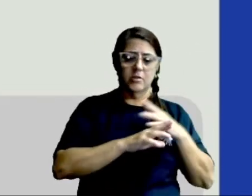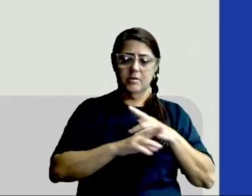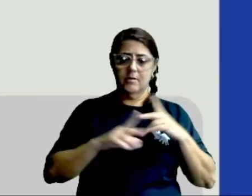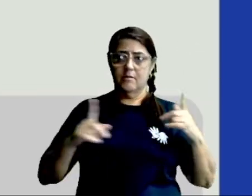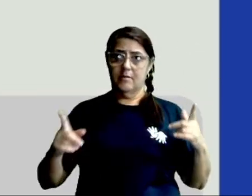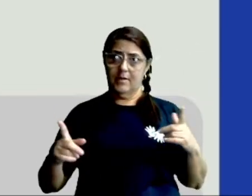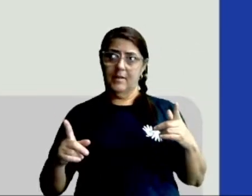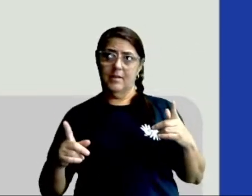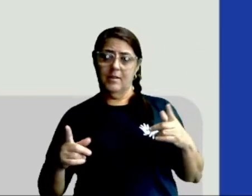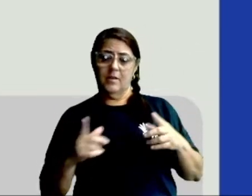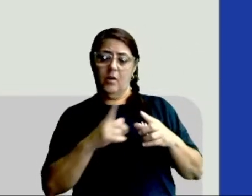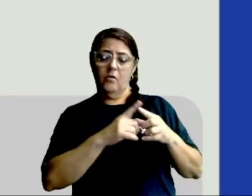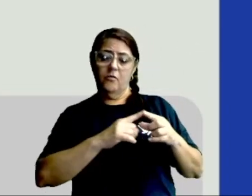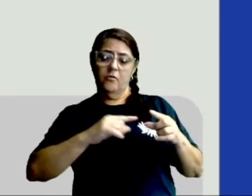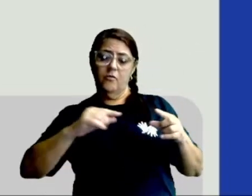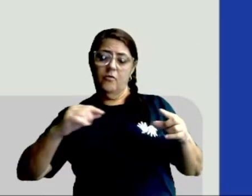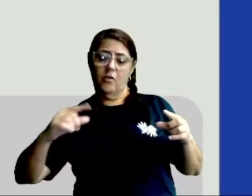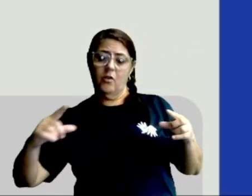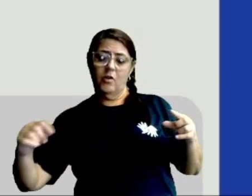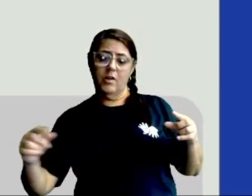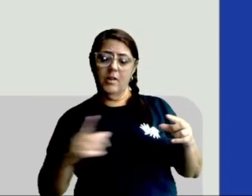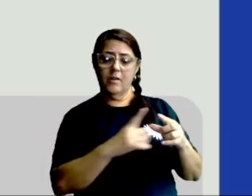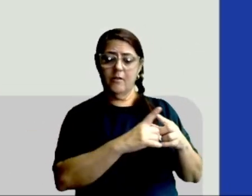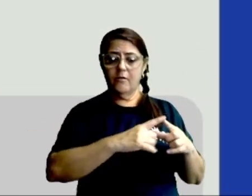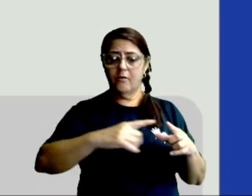são folhas, né, gramíneas, né, com flores que